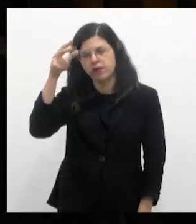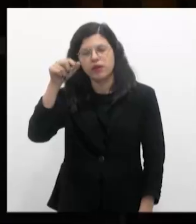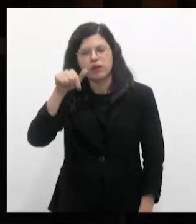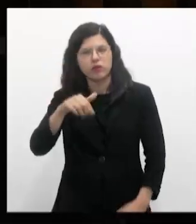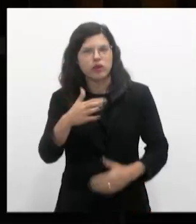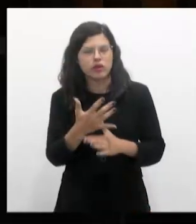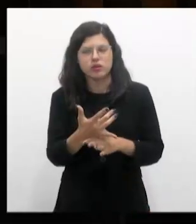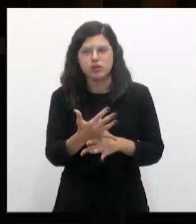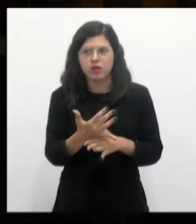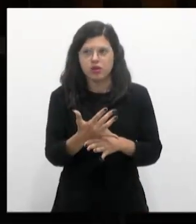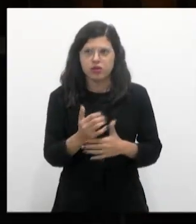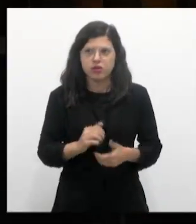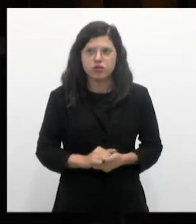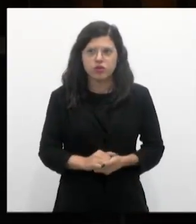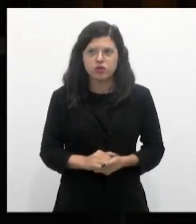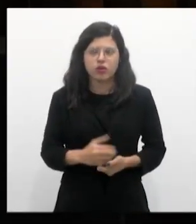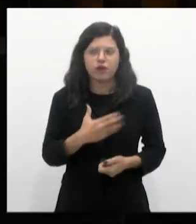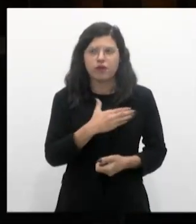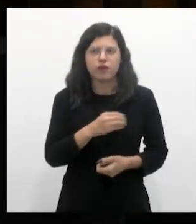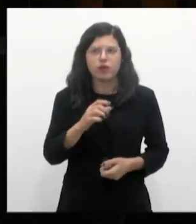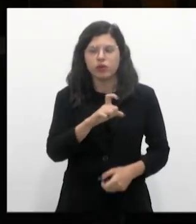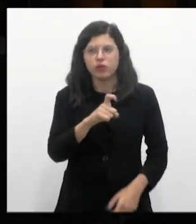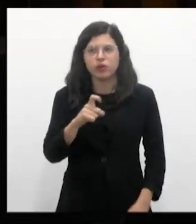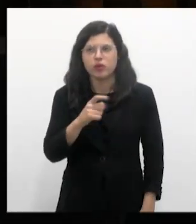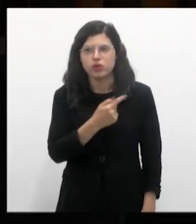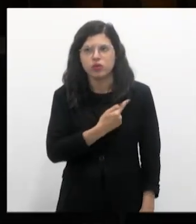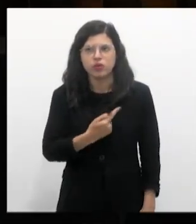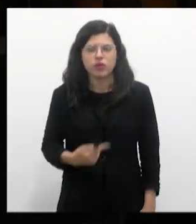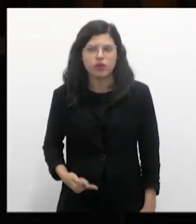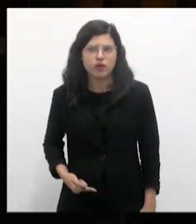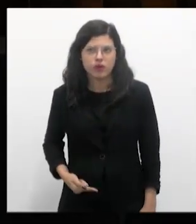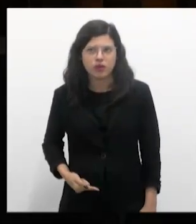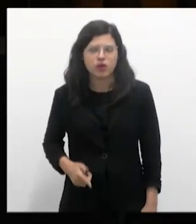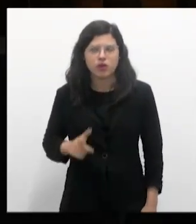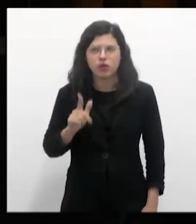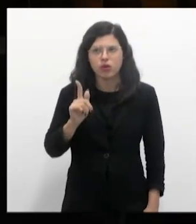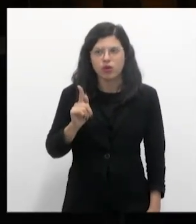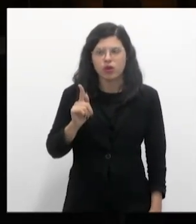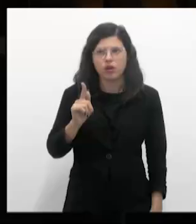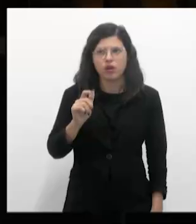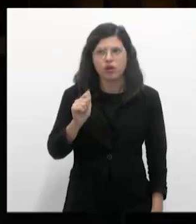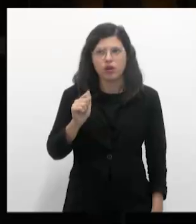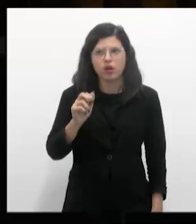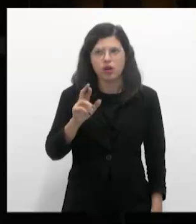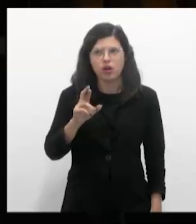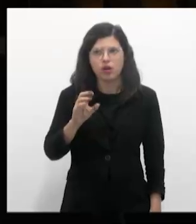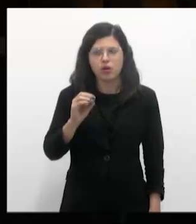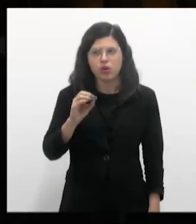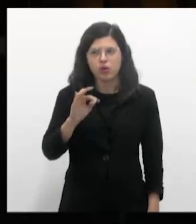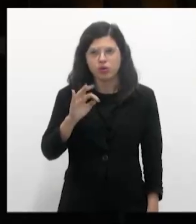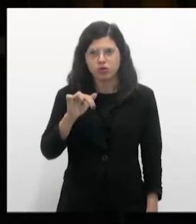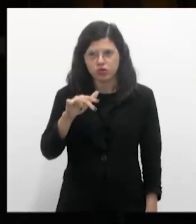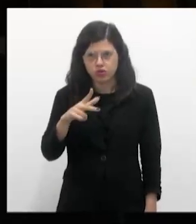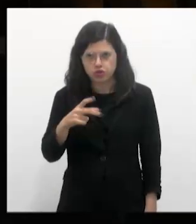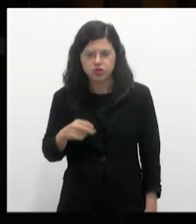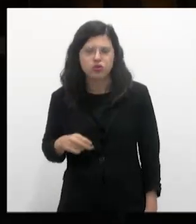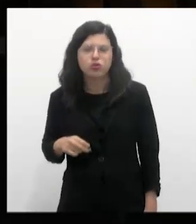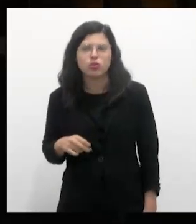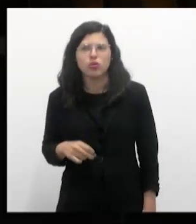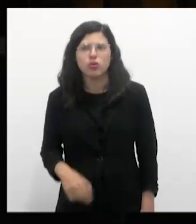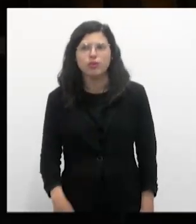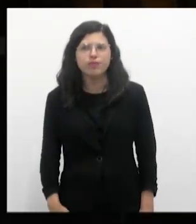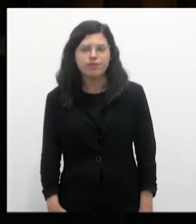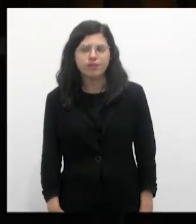cidade, filho dos ex-governadores Garotinho e Rosinha Garotinho, o Vladimir Garotinho, que no final